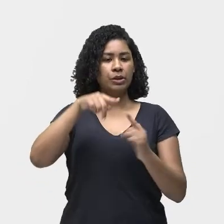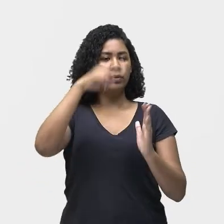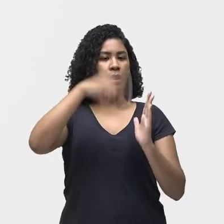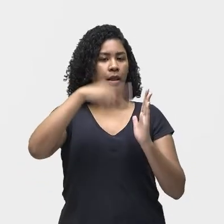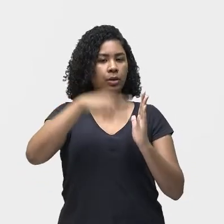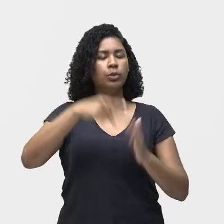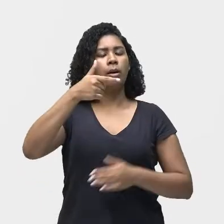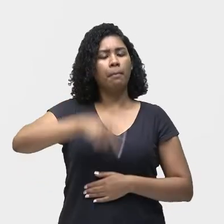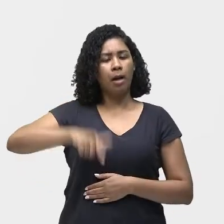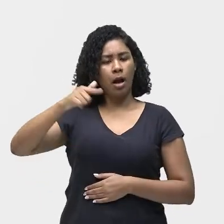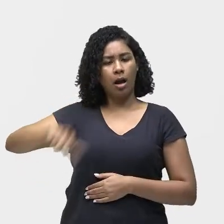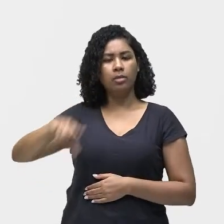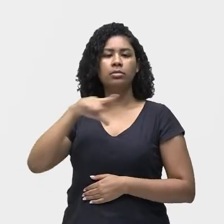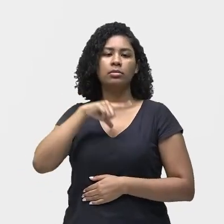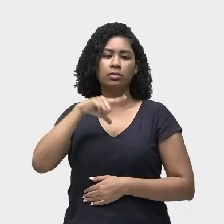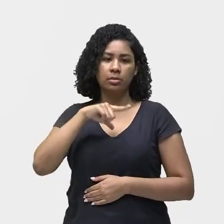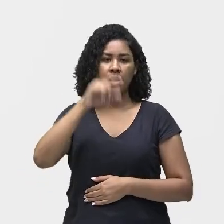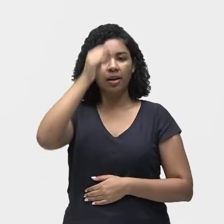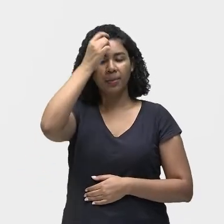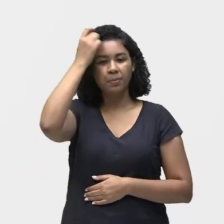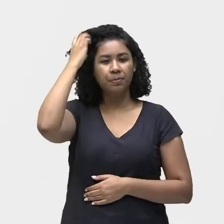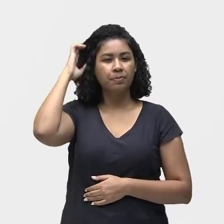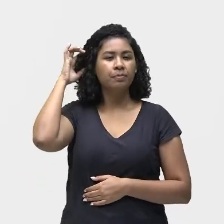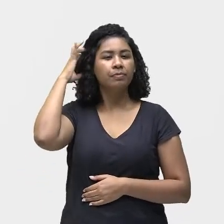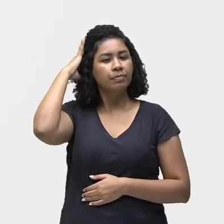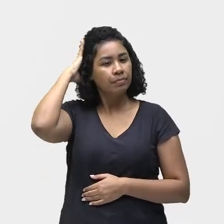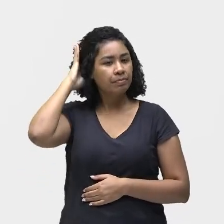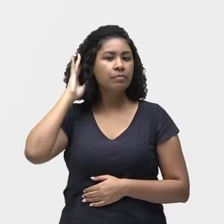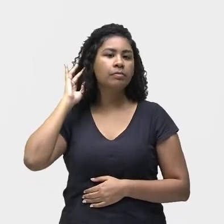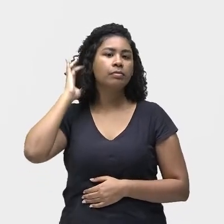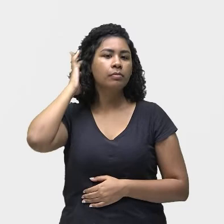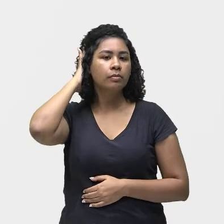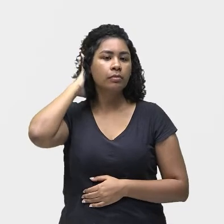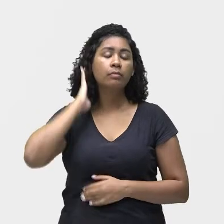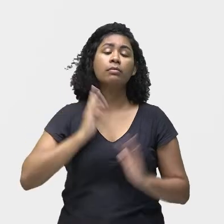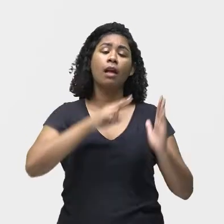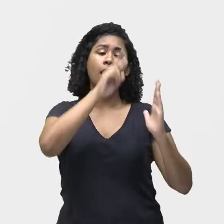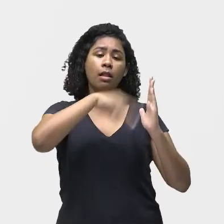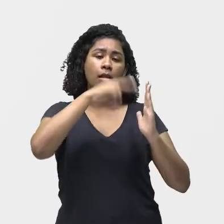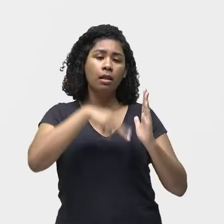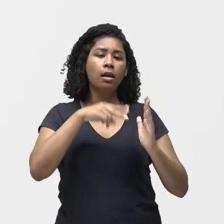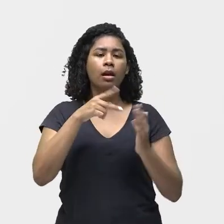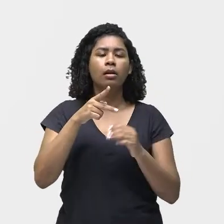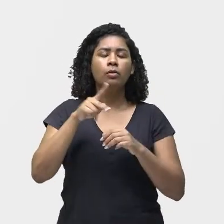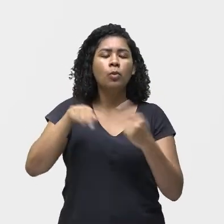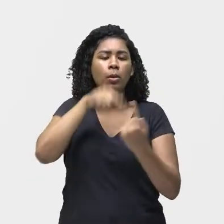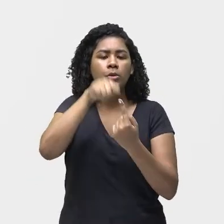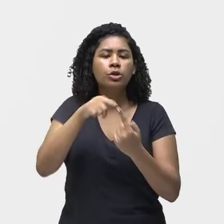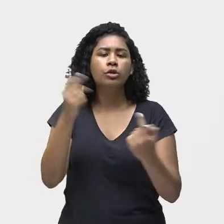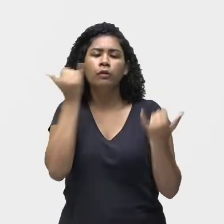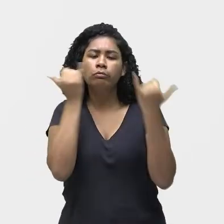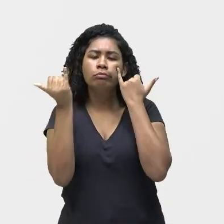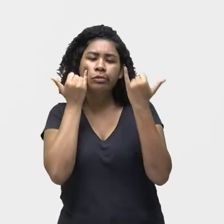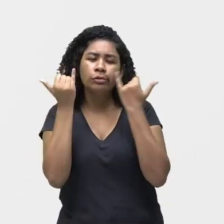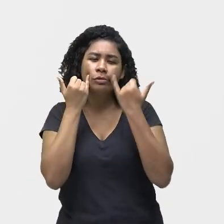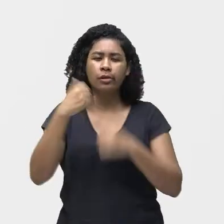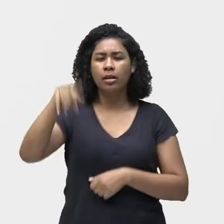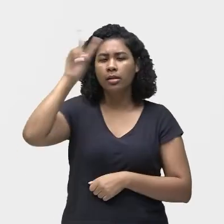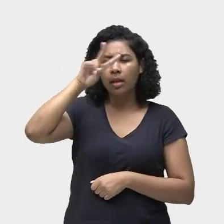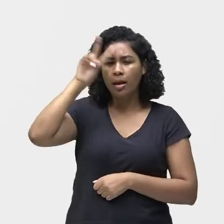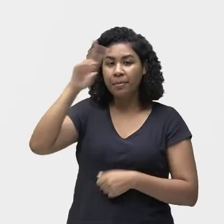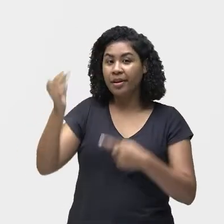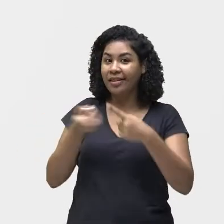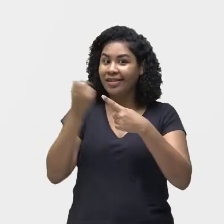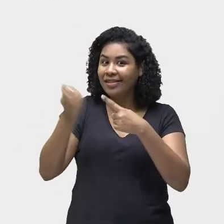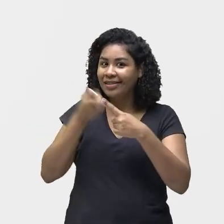Mais propósitos, que é o ler para se informar. Nós lemos ali, nós vimos sobre ler para entretenimento,